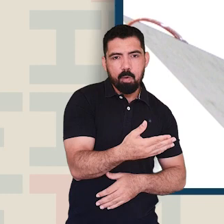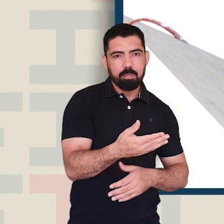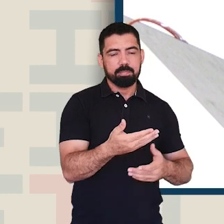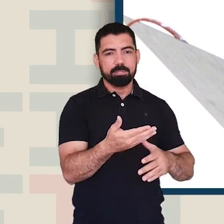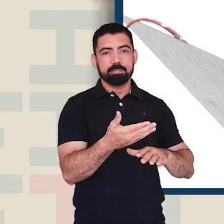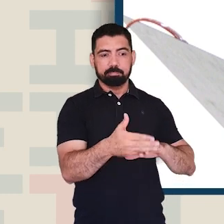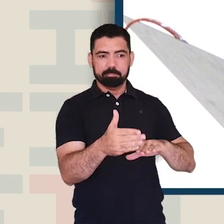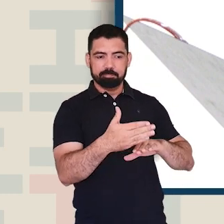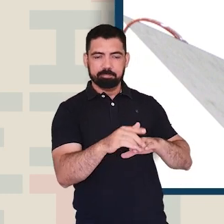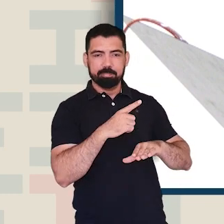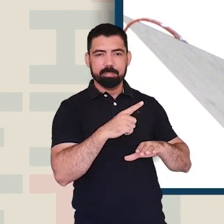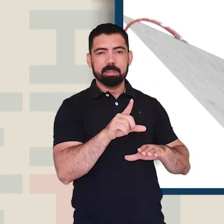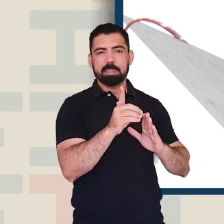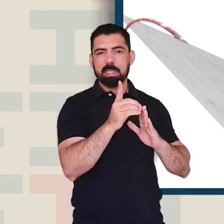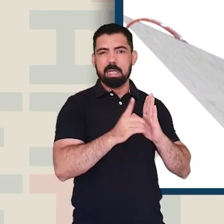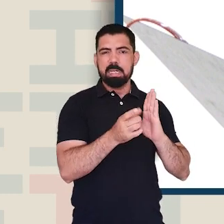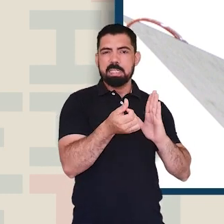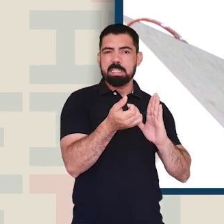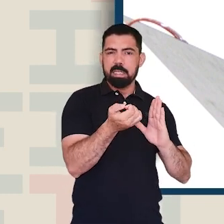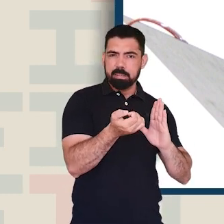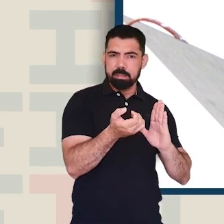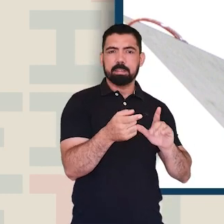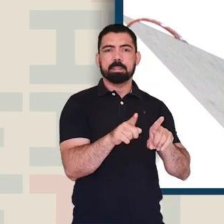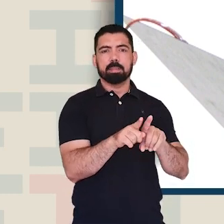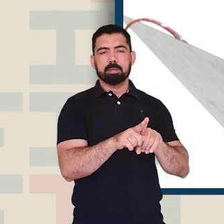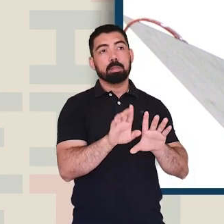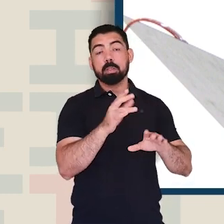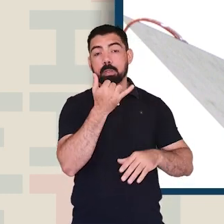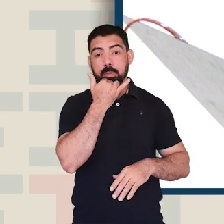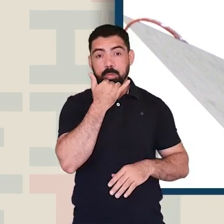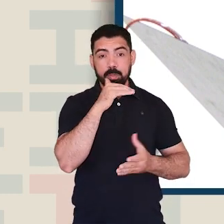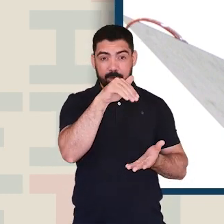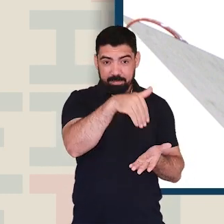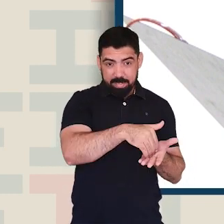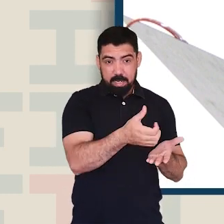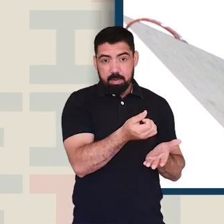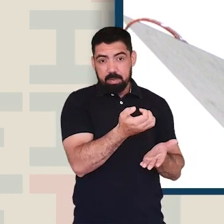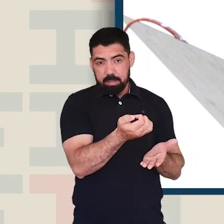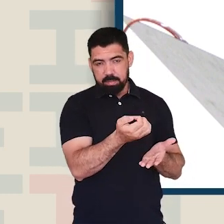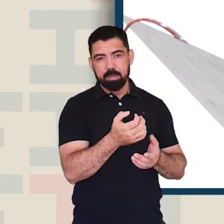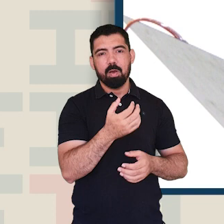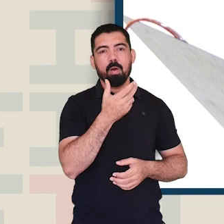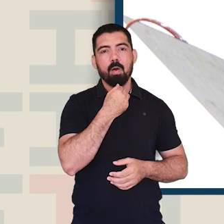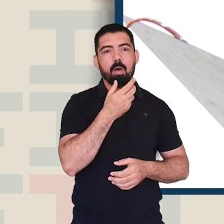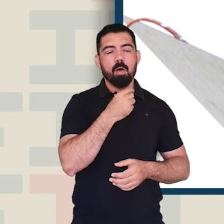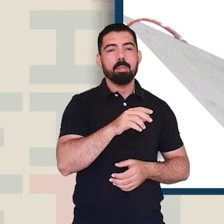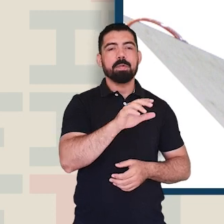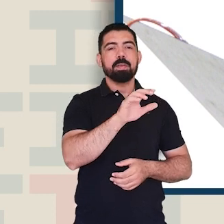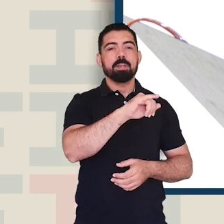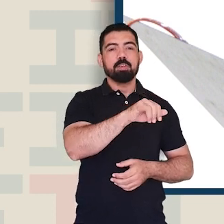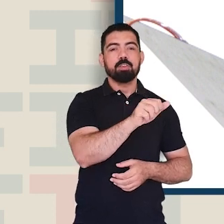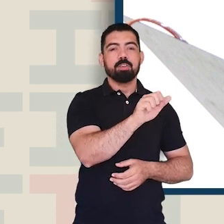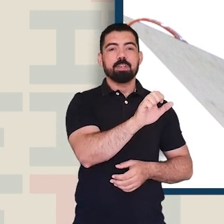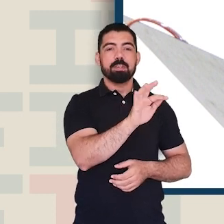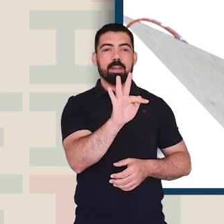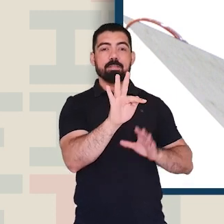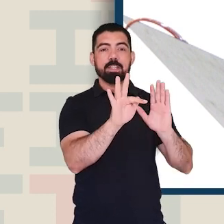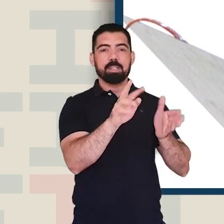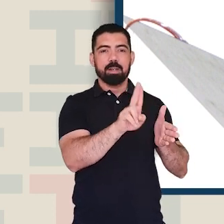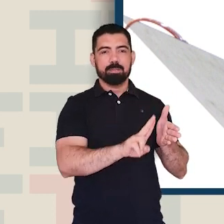moderna, no começo ali dos anos 60, aliás, no final dos anos 60, o Jeff Beck já usava essa